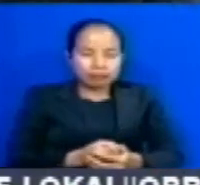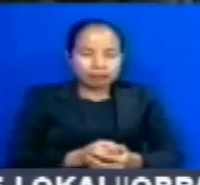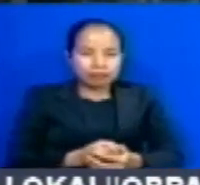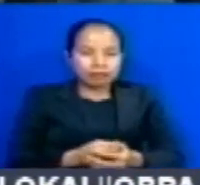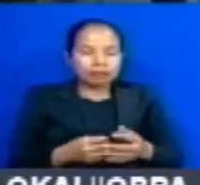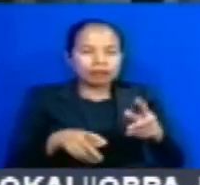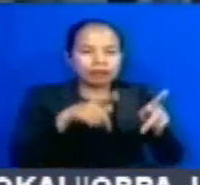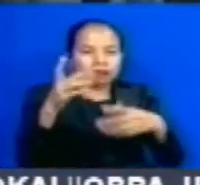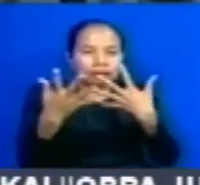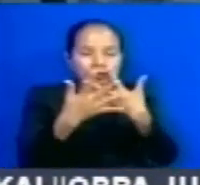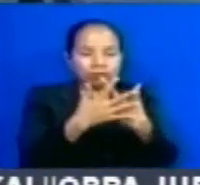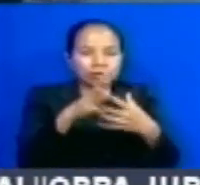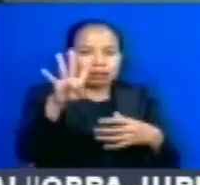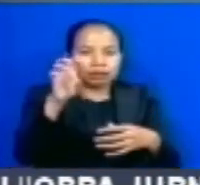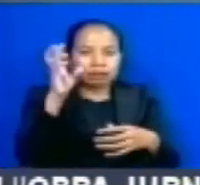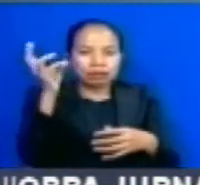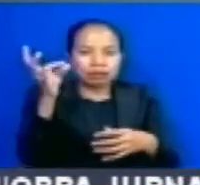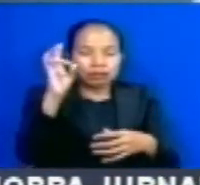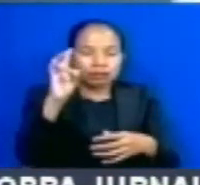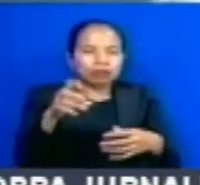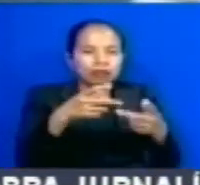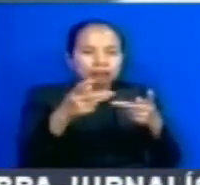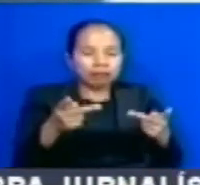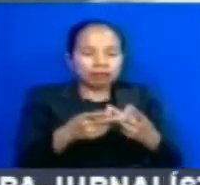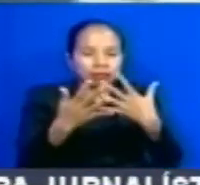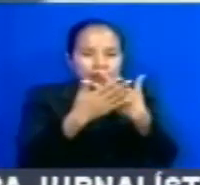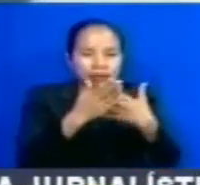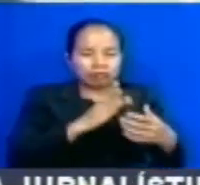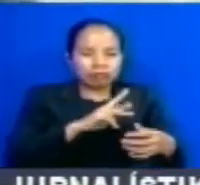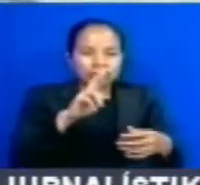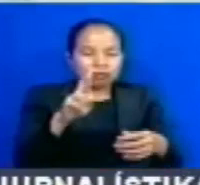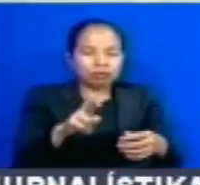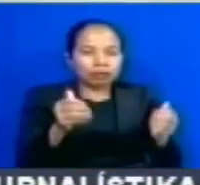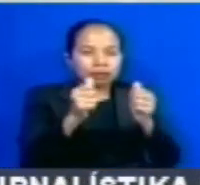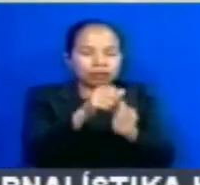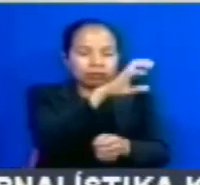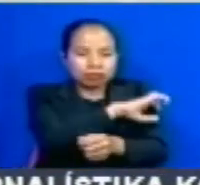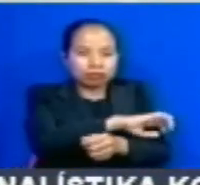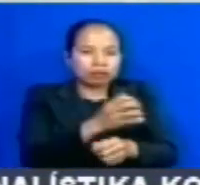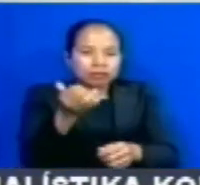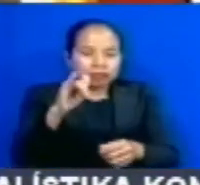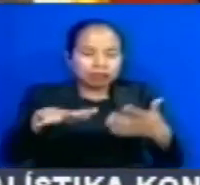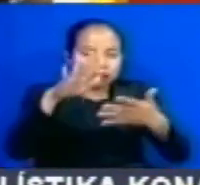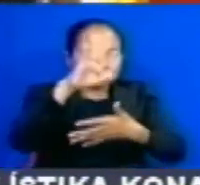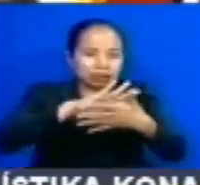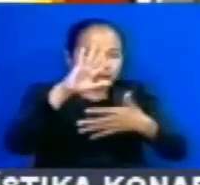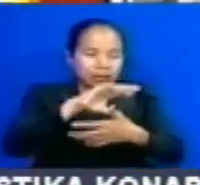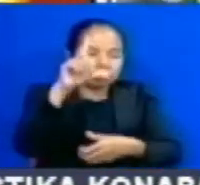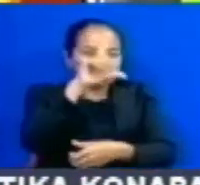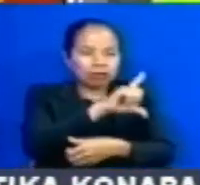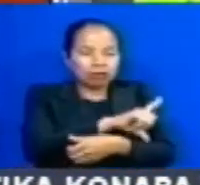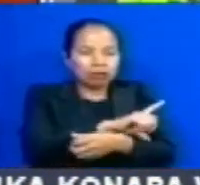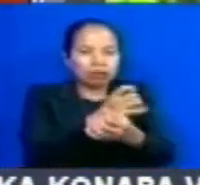Prisioneiros atus hat neng nulu resten de hitu ia estabelecimento prisional becora ho guarda prisional sira comemora loron consulta